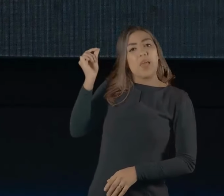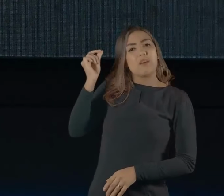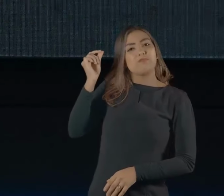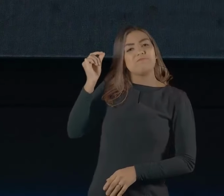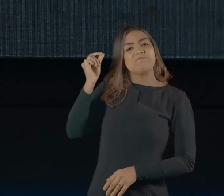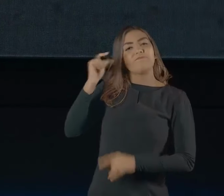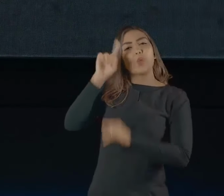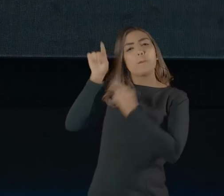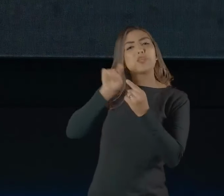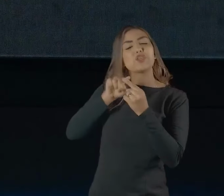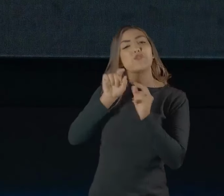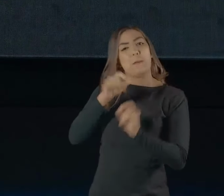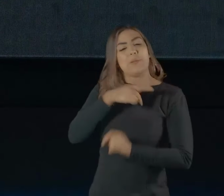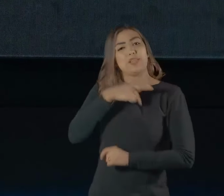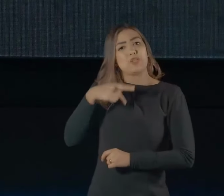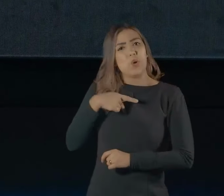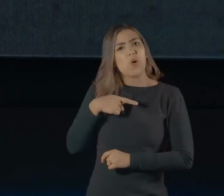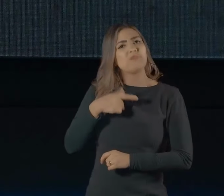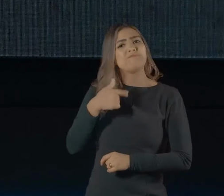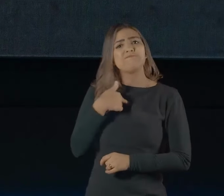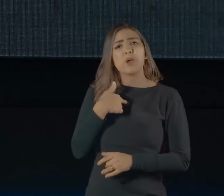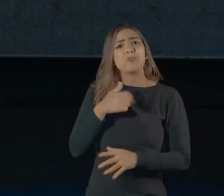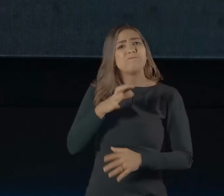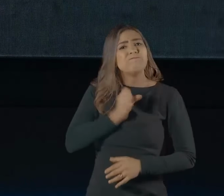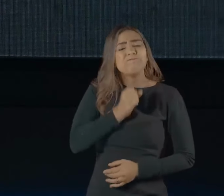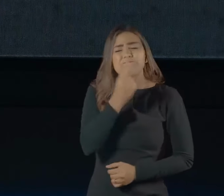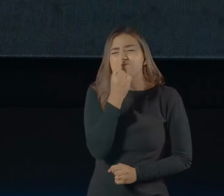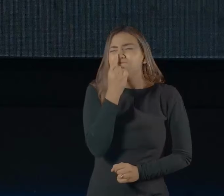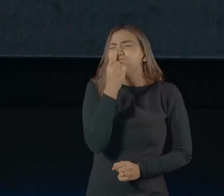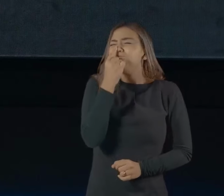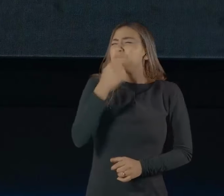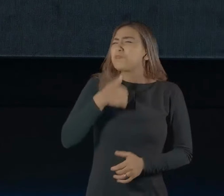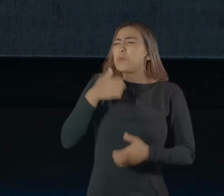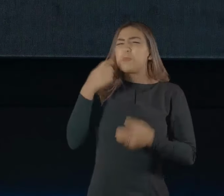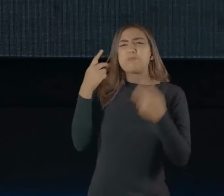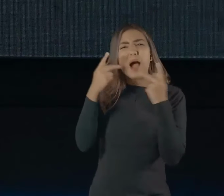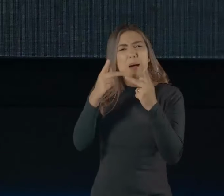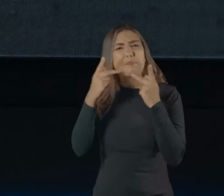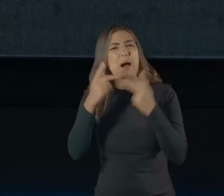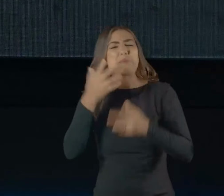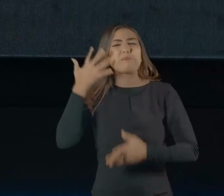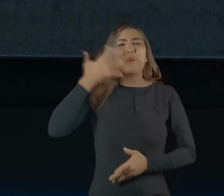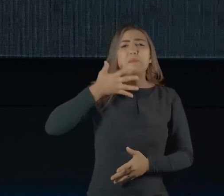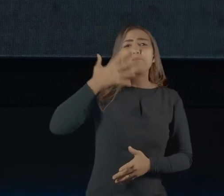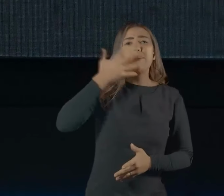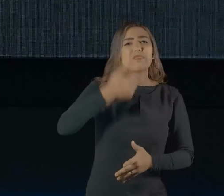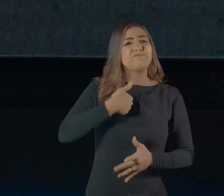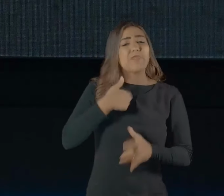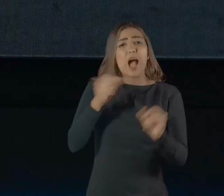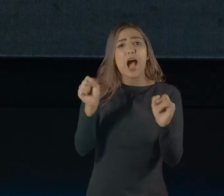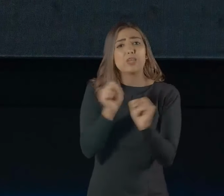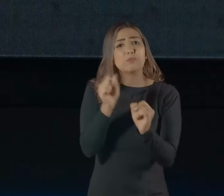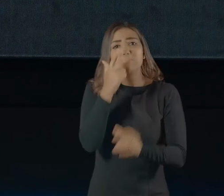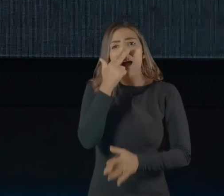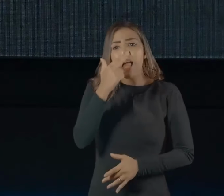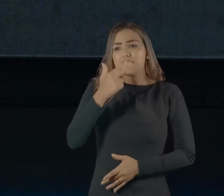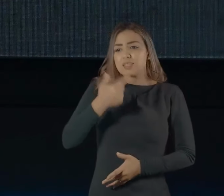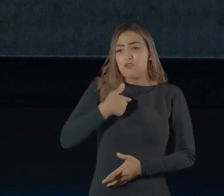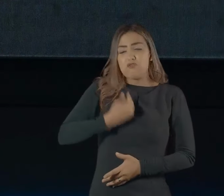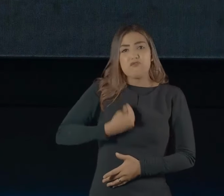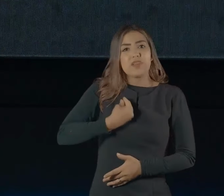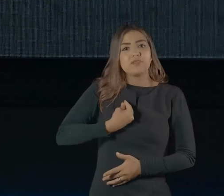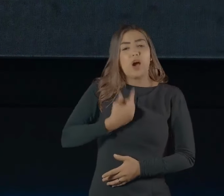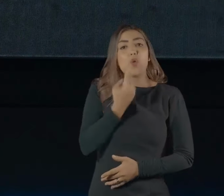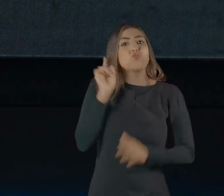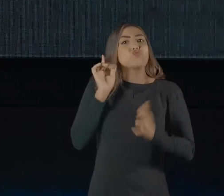por aquilo. E tudo que eu fazia com excelência. Era como se fosse a última coisa da minha vida. E